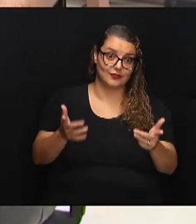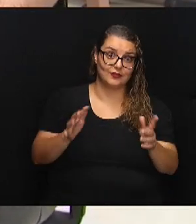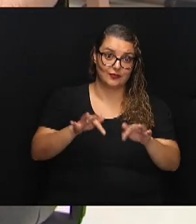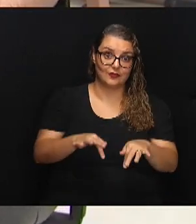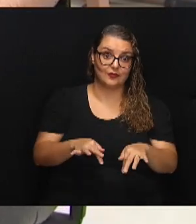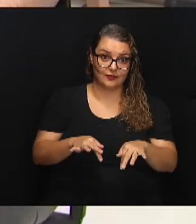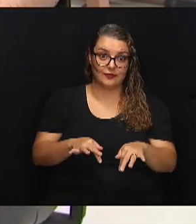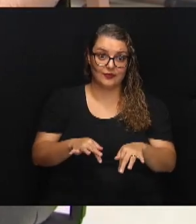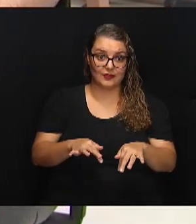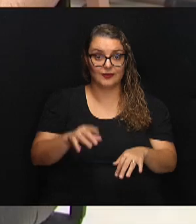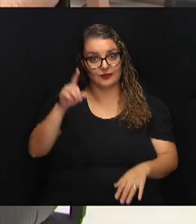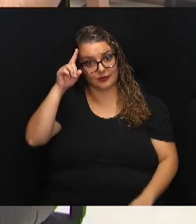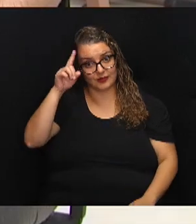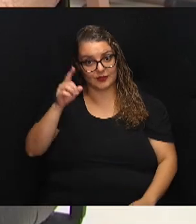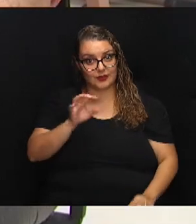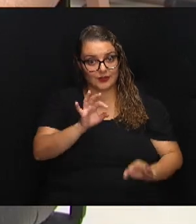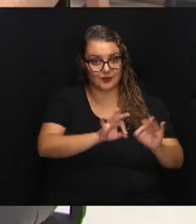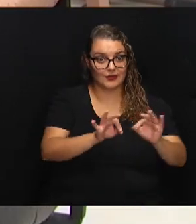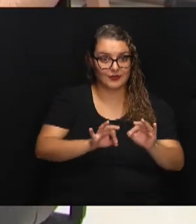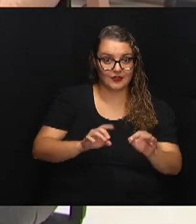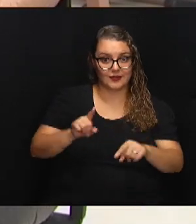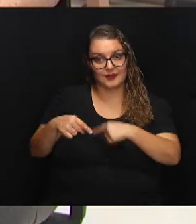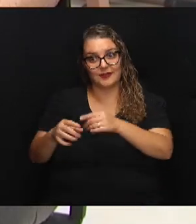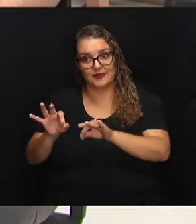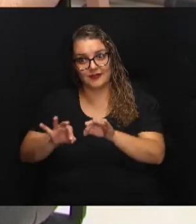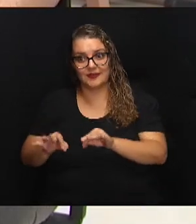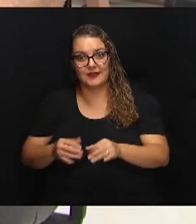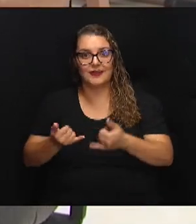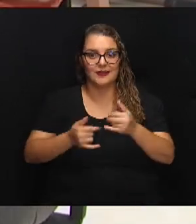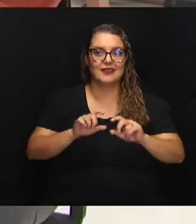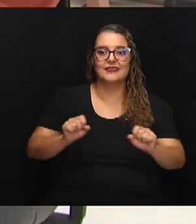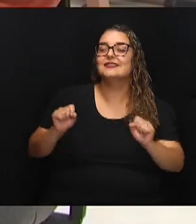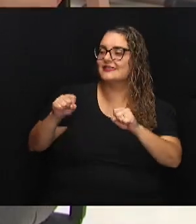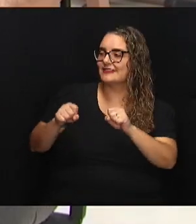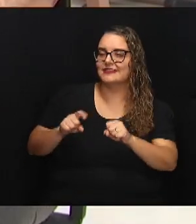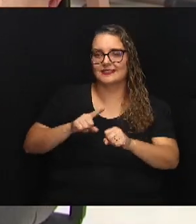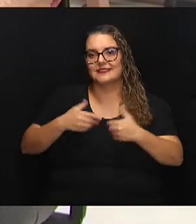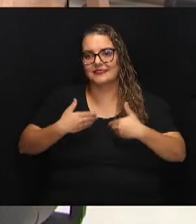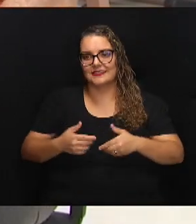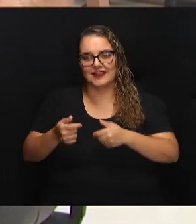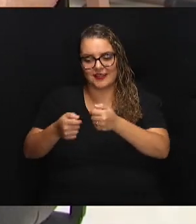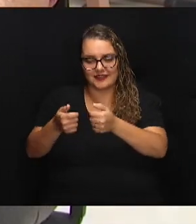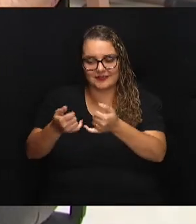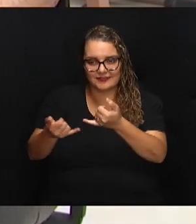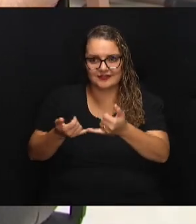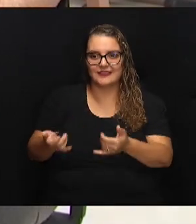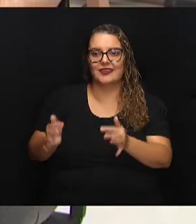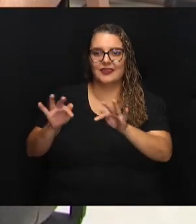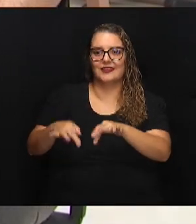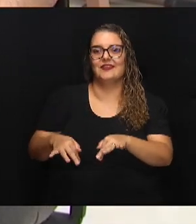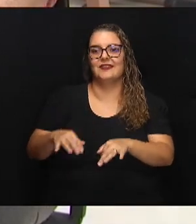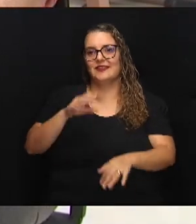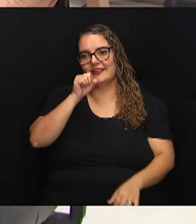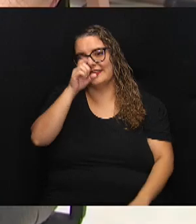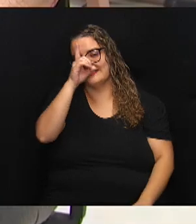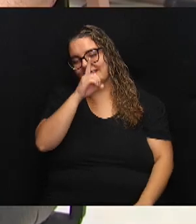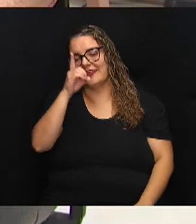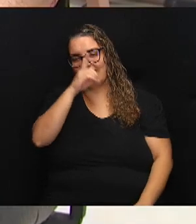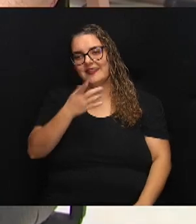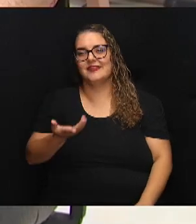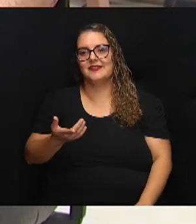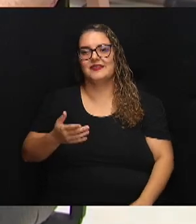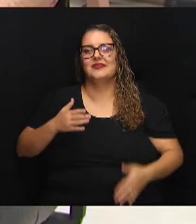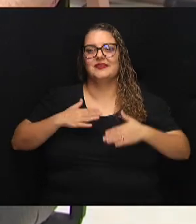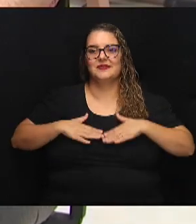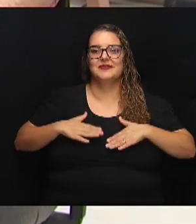entre um projeto e outro, dá para jogar um pouquinho. Dá para jogar um pouquinho. Se não estiver muito cansado, joga um pouquinho ou joga no final de semana para